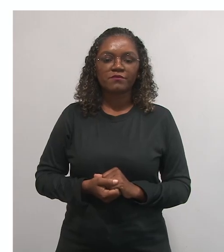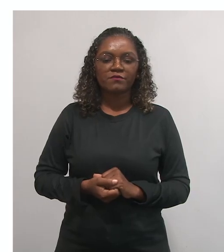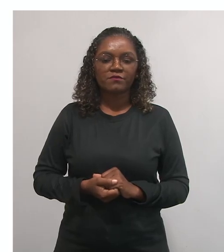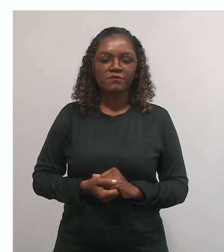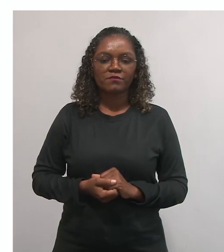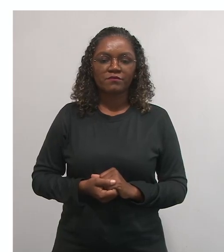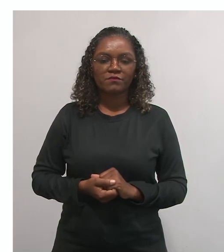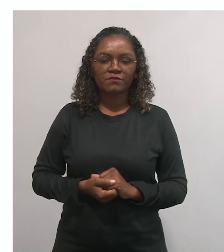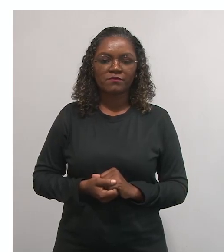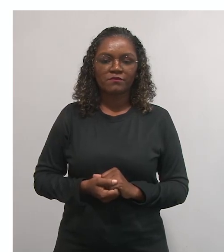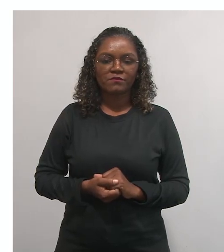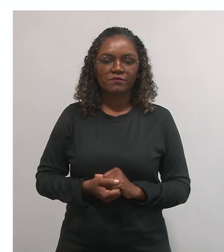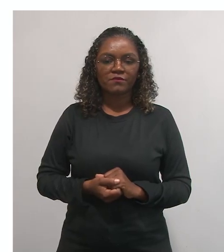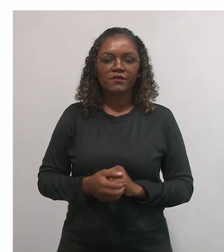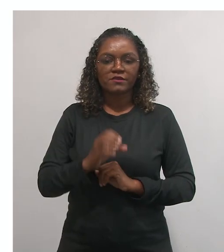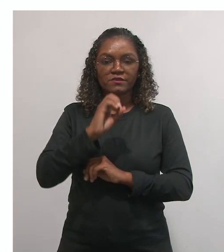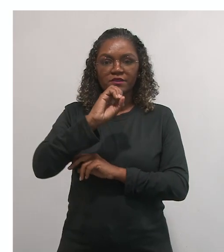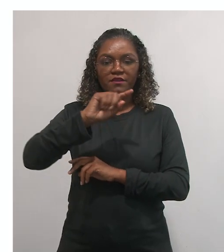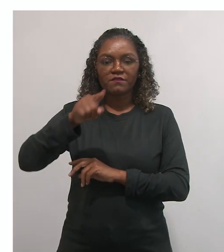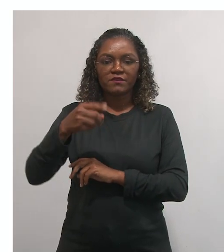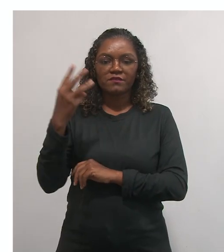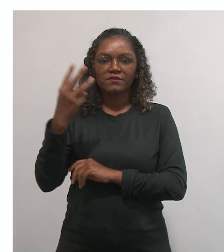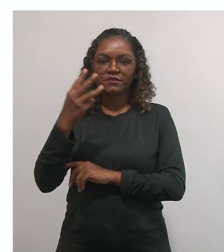ponderada que foi